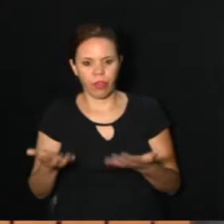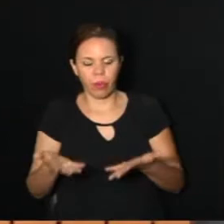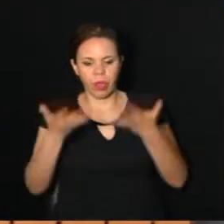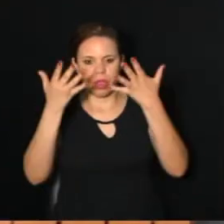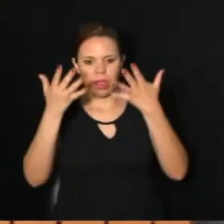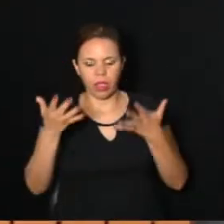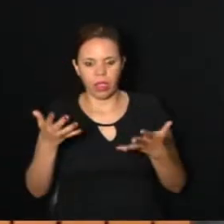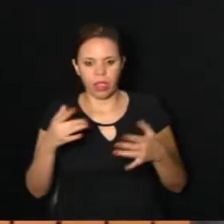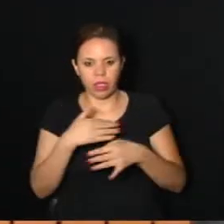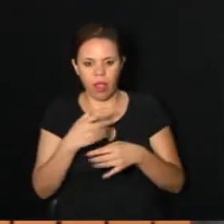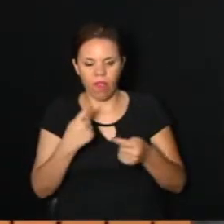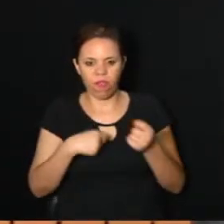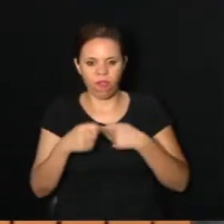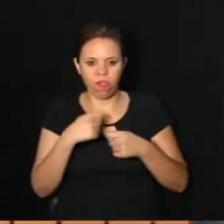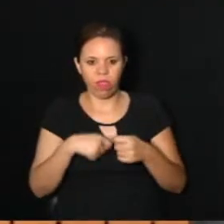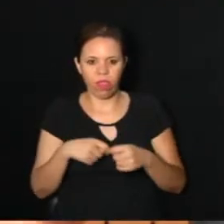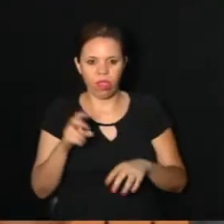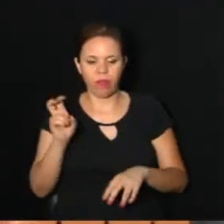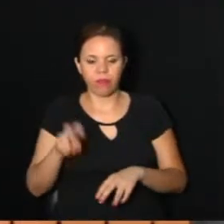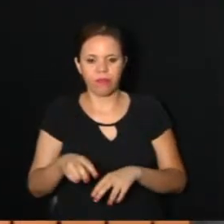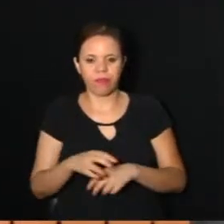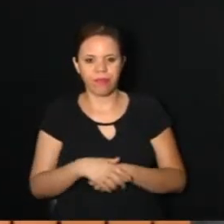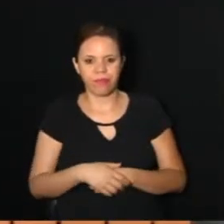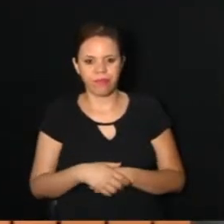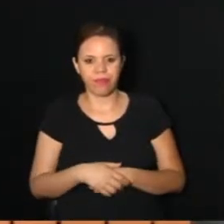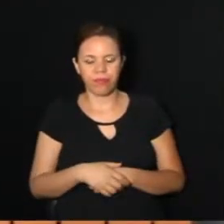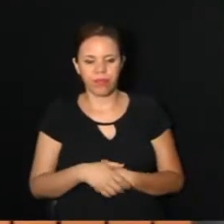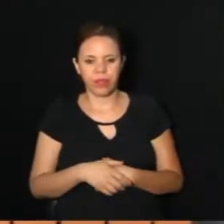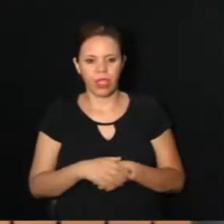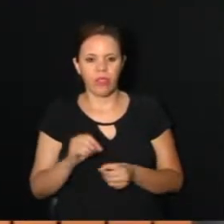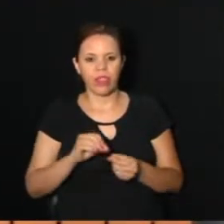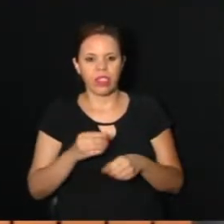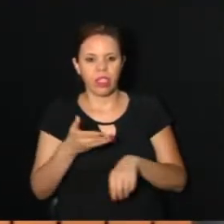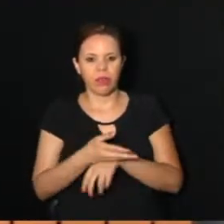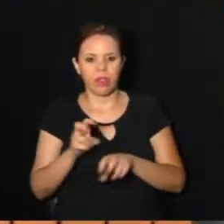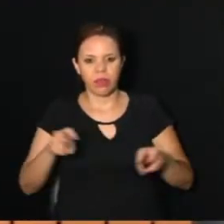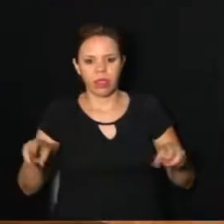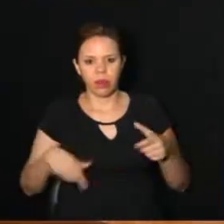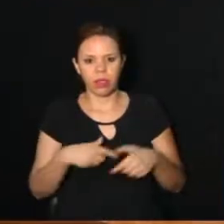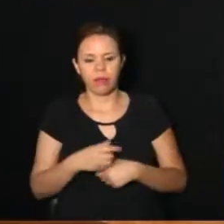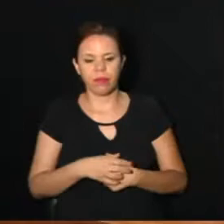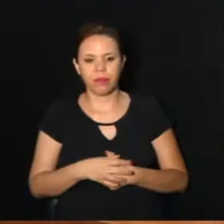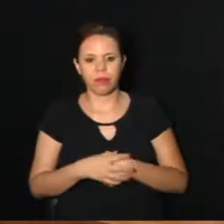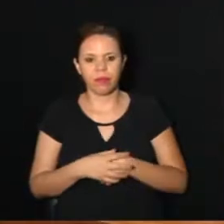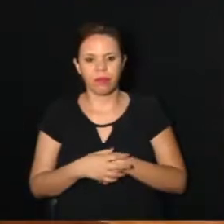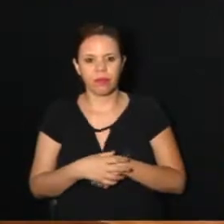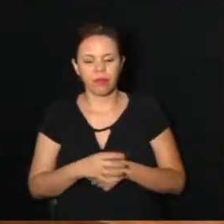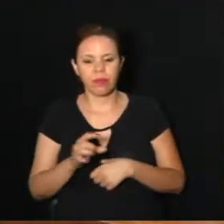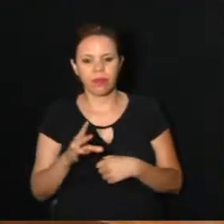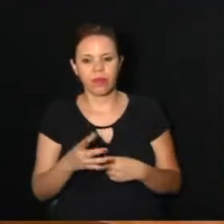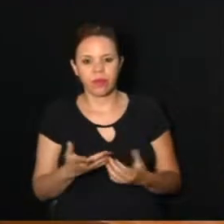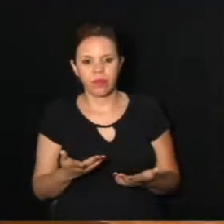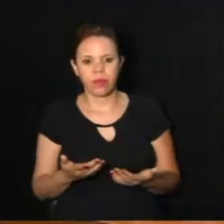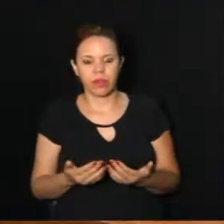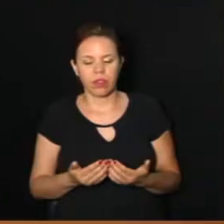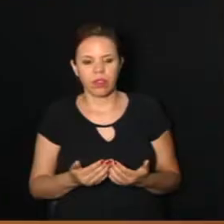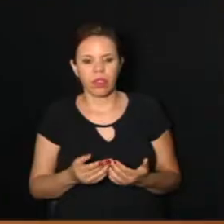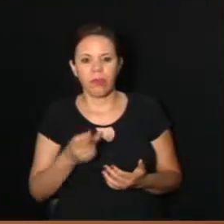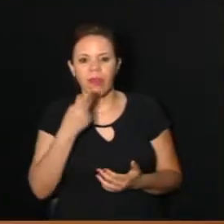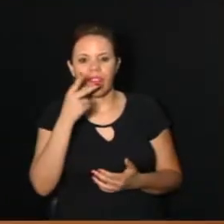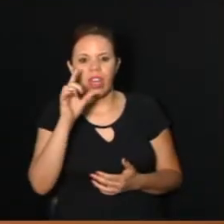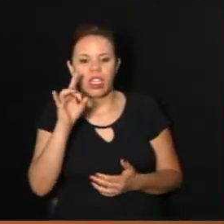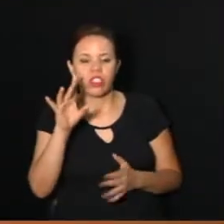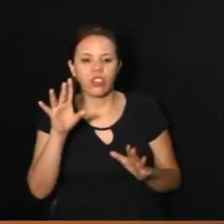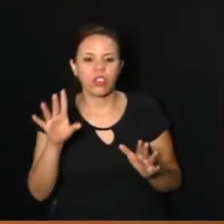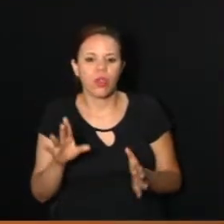Então, fique o assento aí, Luiz, como se estivesse fazendo parte da mesa dos trabalhos. Só a parte do alvará para atividades